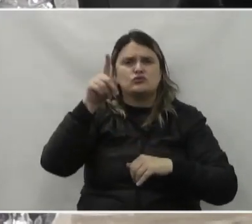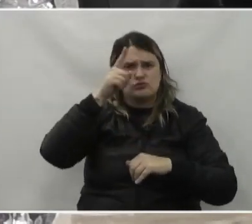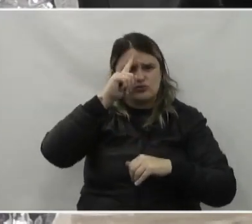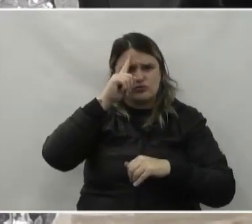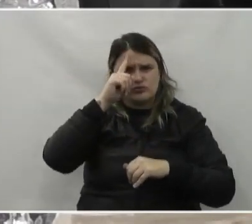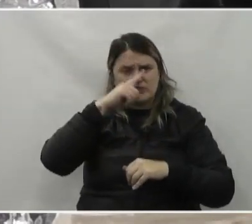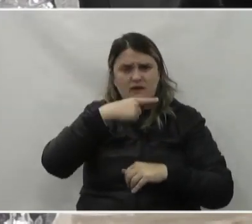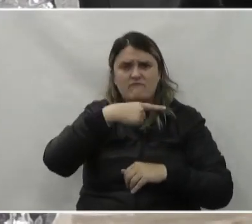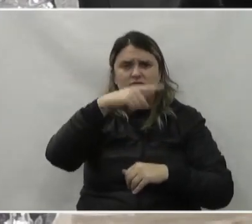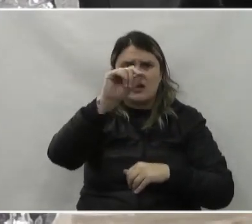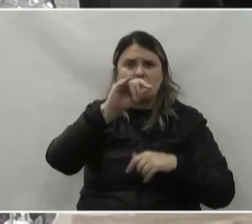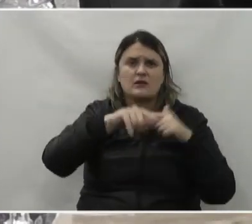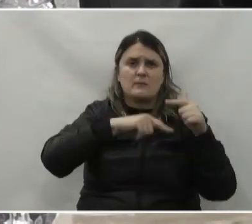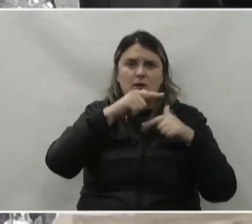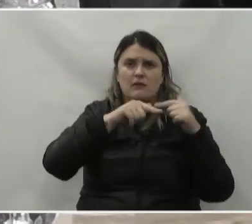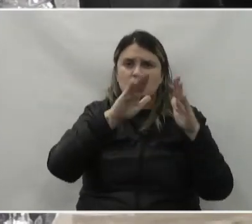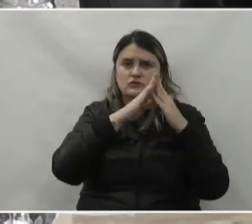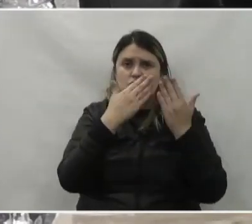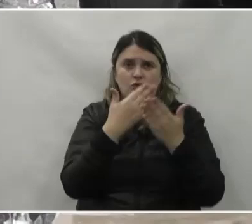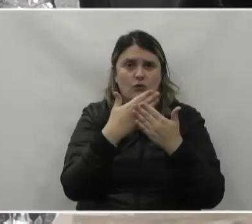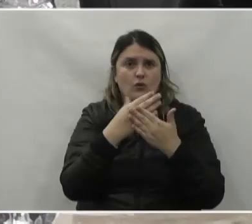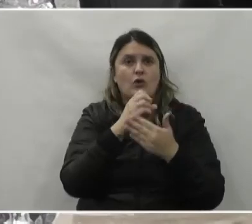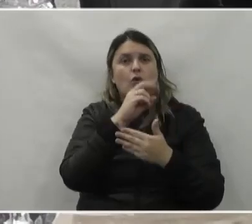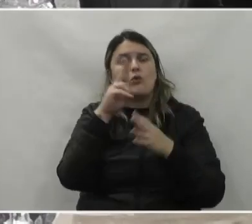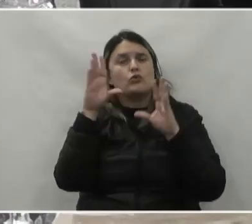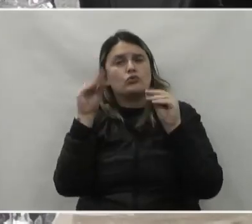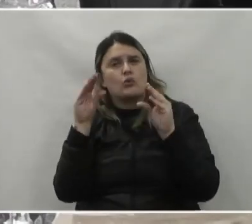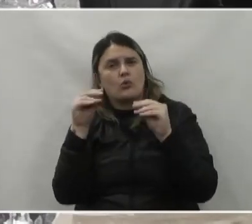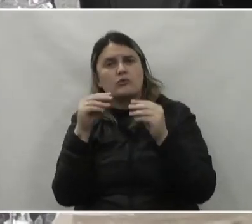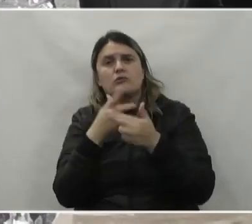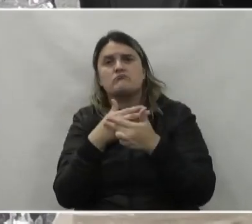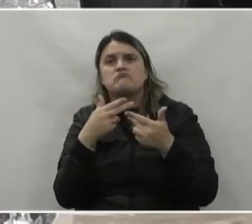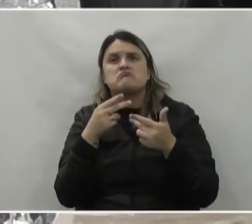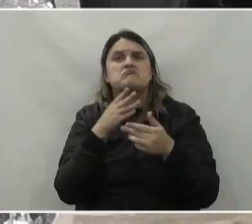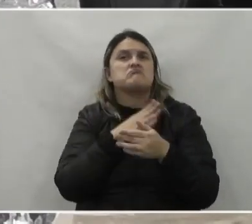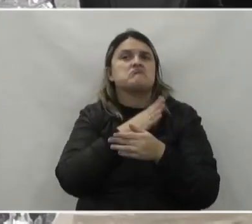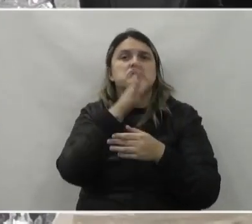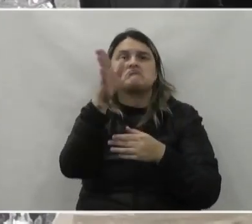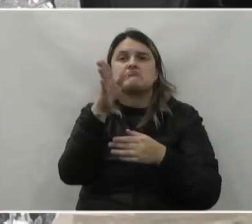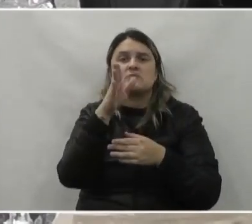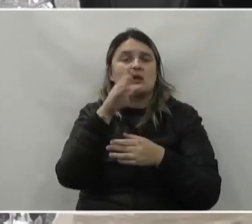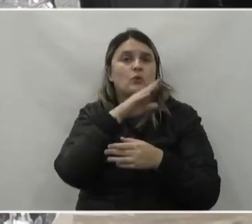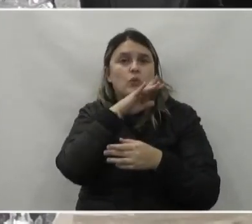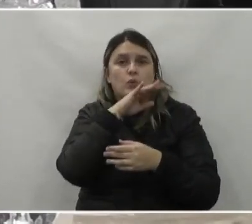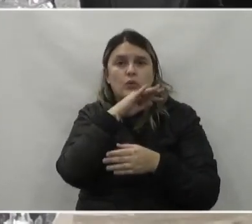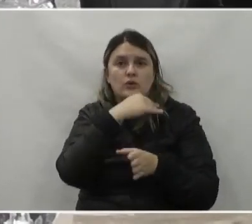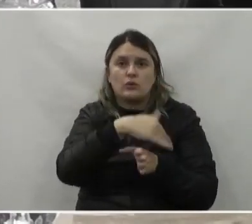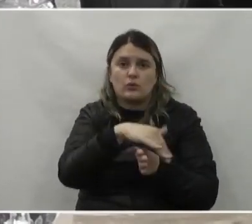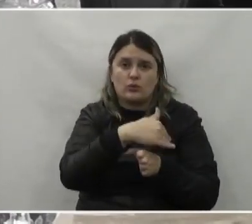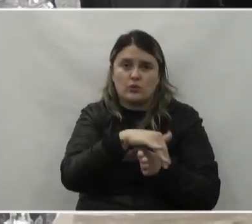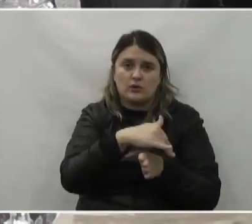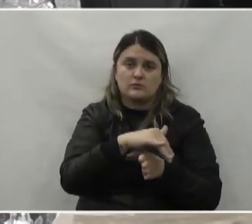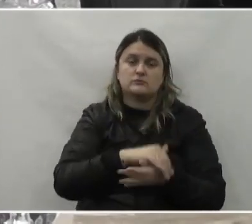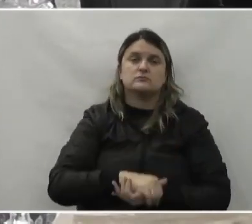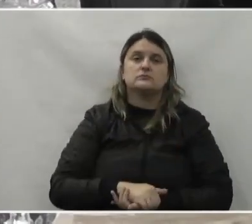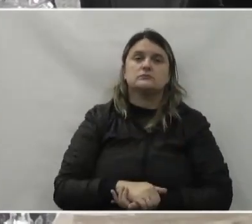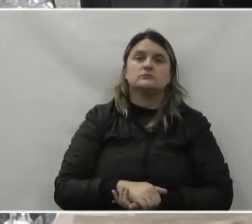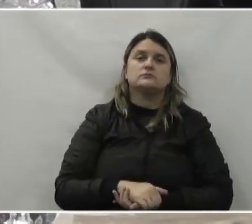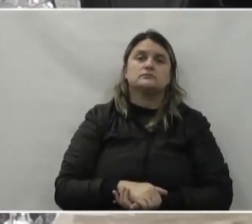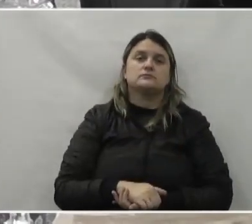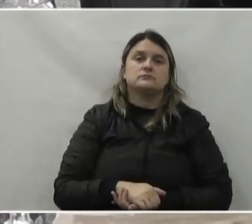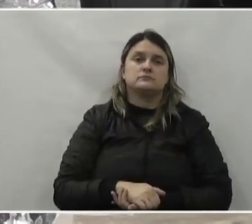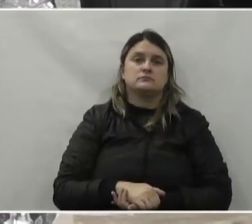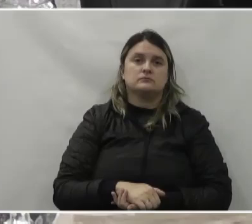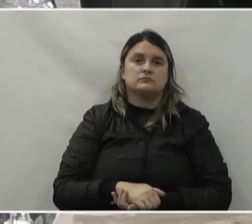o pessoal que vem, às vezes, à noite, de manhã, tem muitos que saem de bicicleta, outros de moto, e está